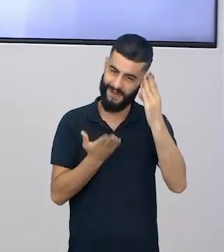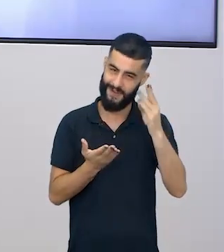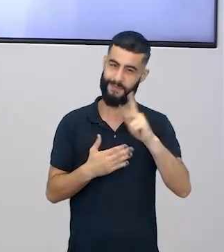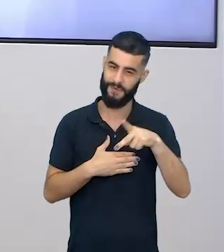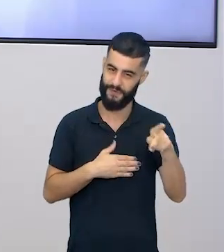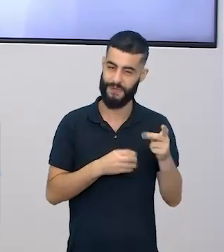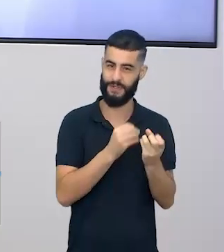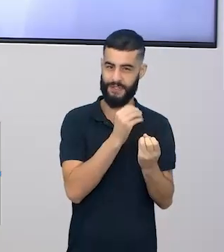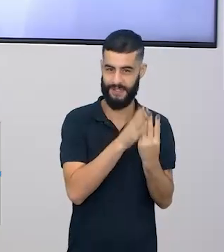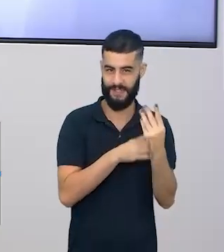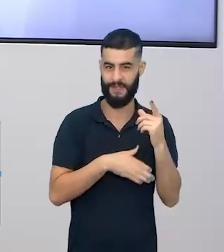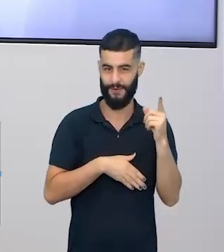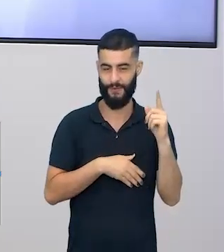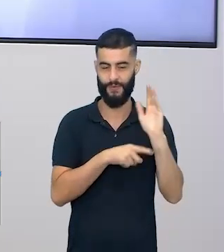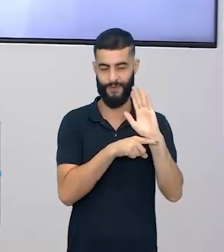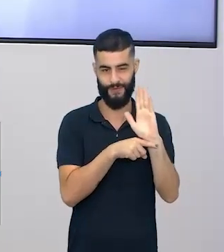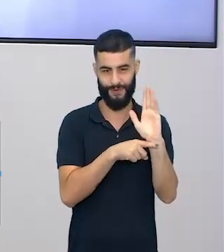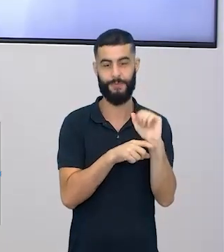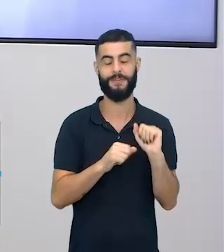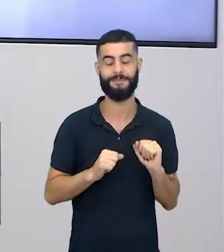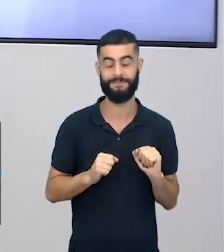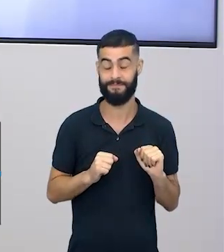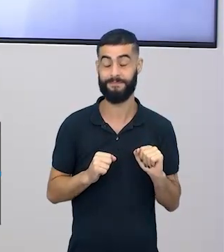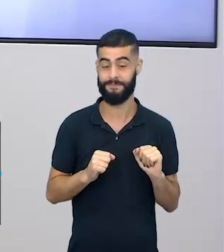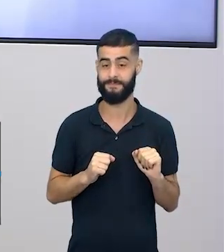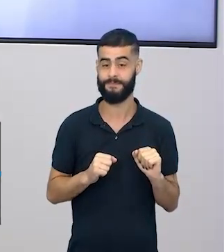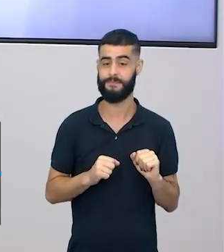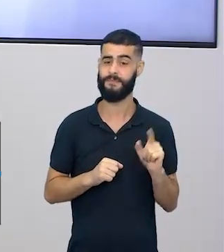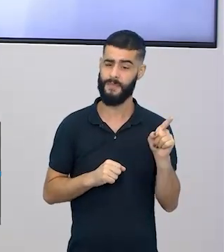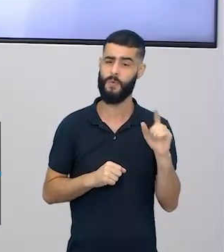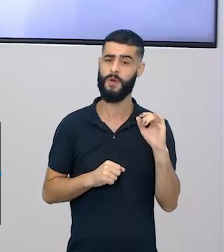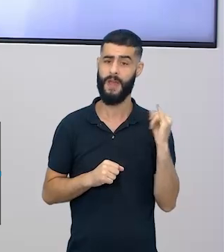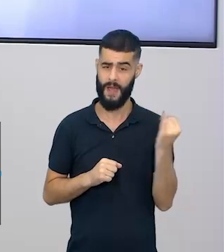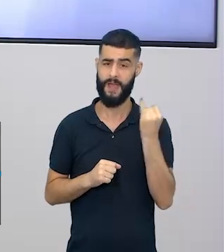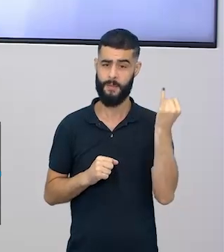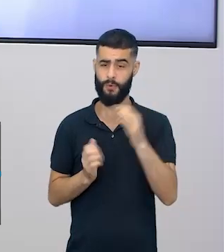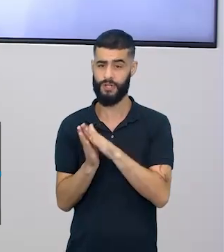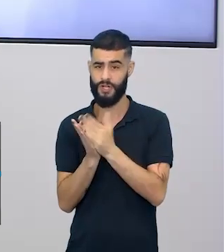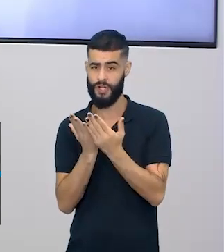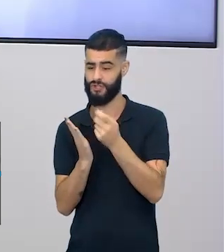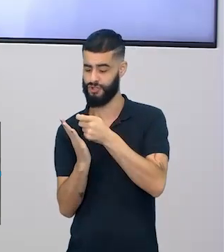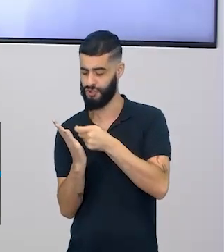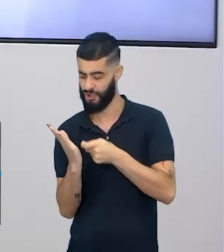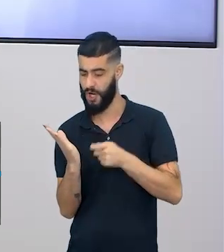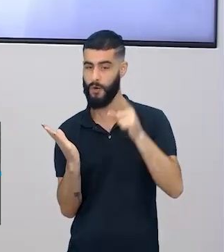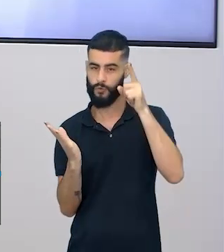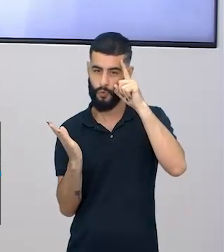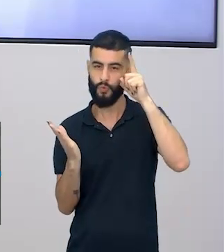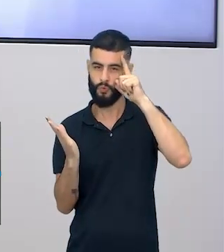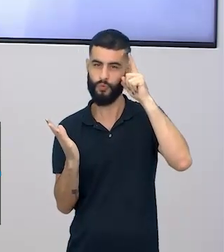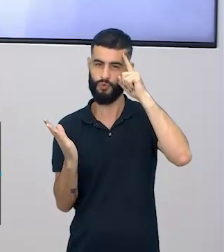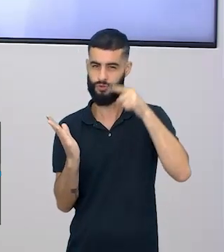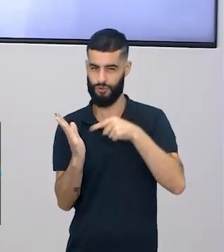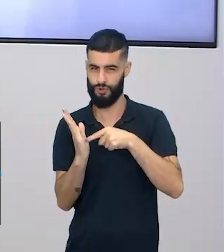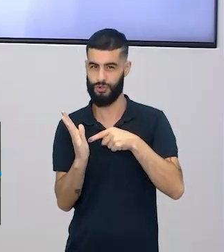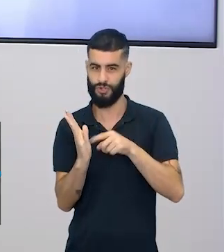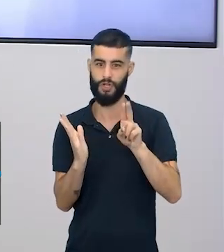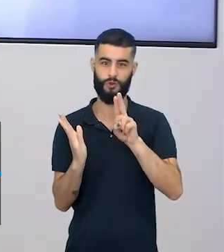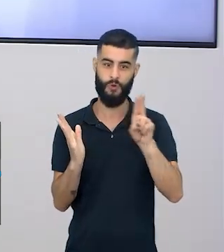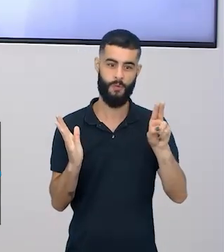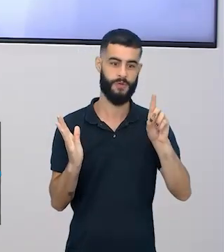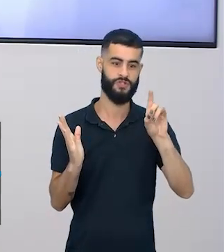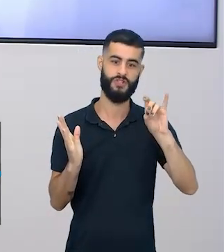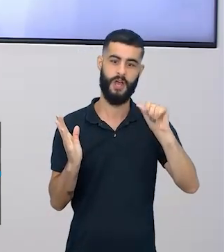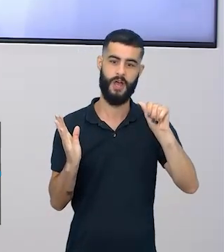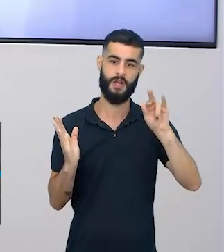Ciências da Natureza. Bem, é importante o diário de bordo no sentido de que esses registros, eles contribuem aí